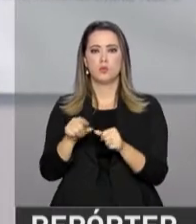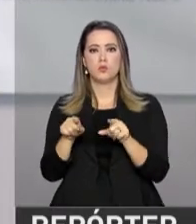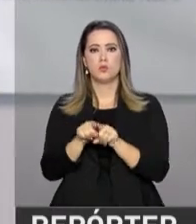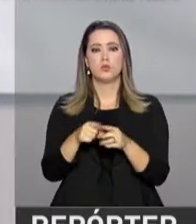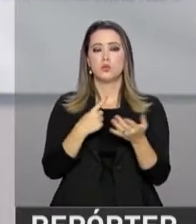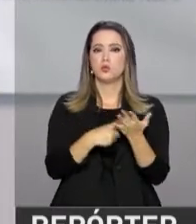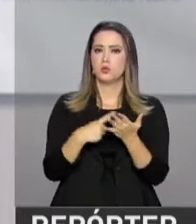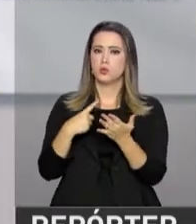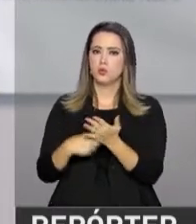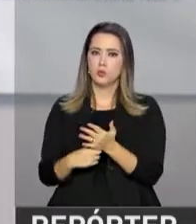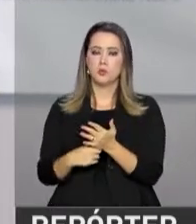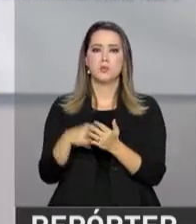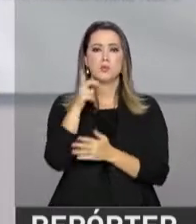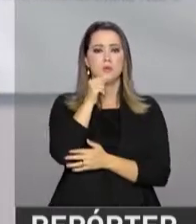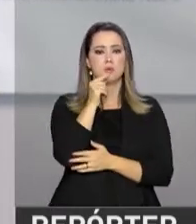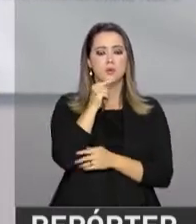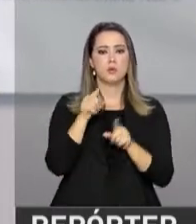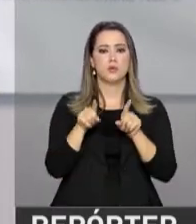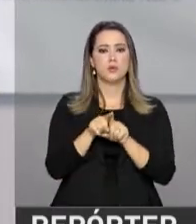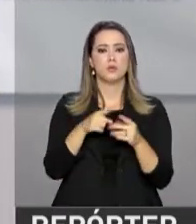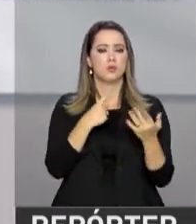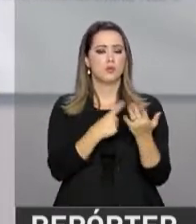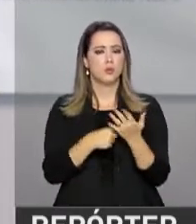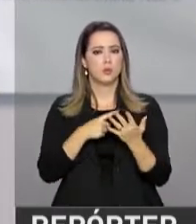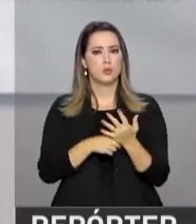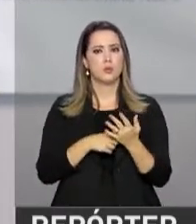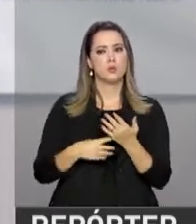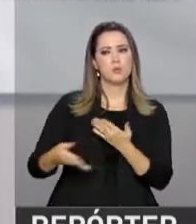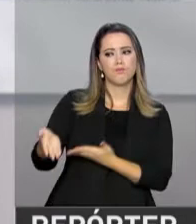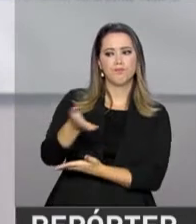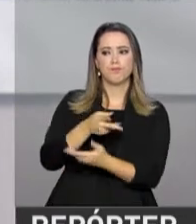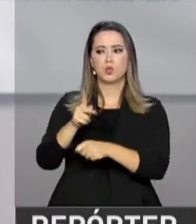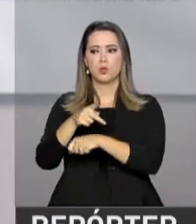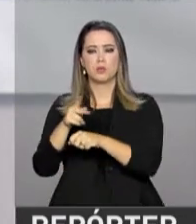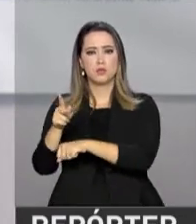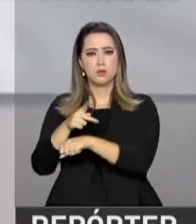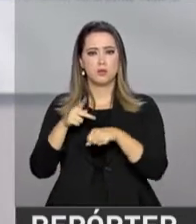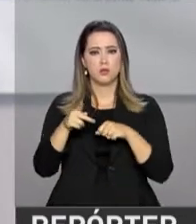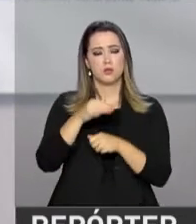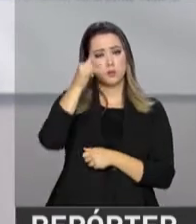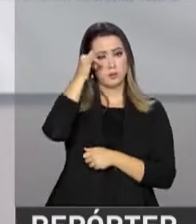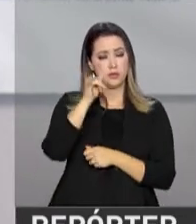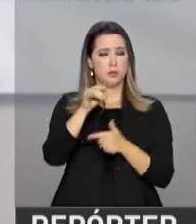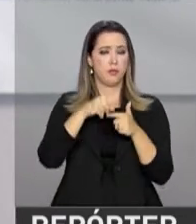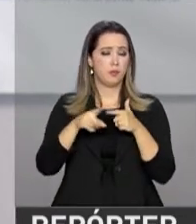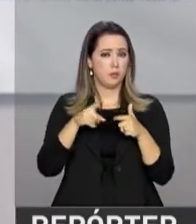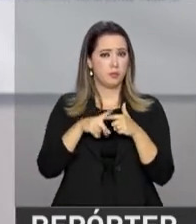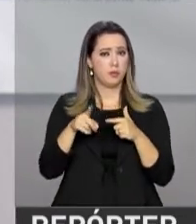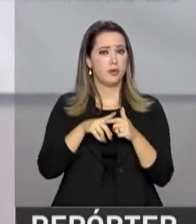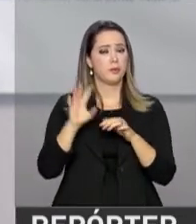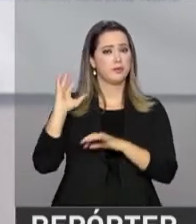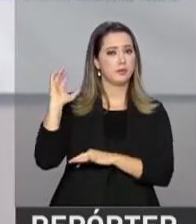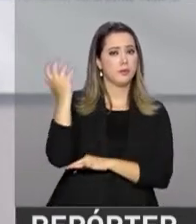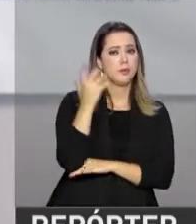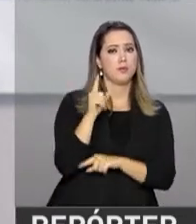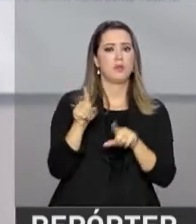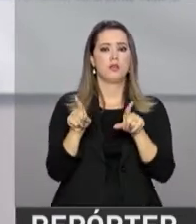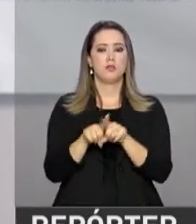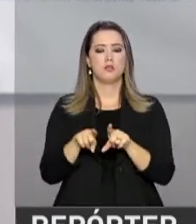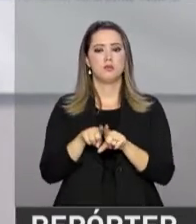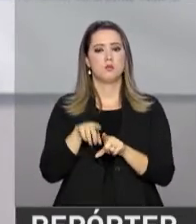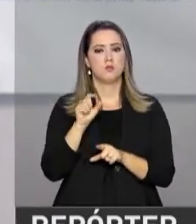compromissos pela água acordos internacionais de água clima de prevenção a desastres ambientais e também